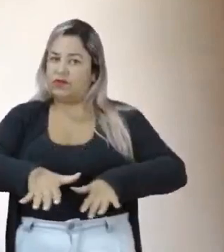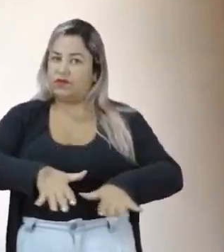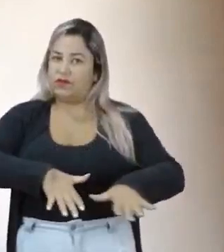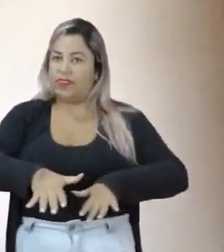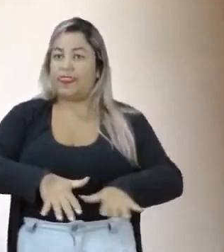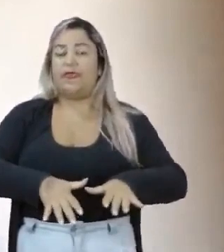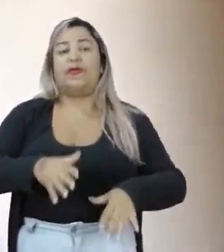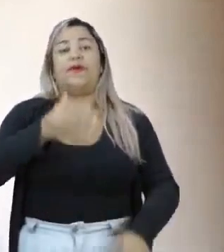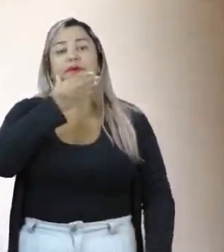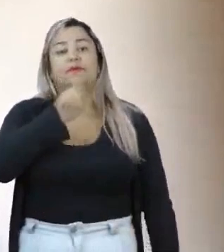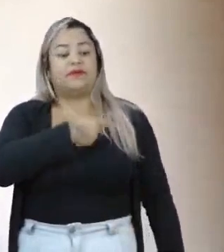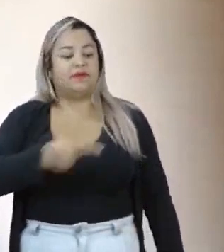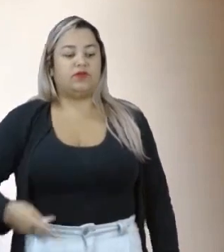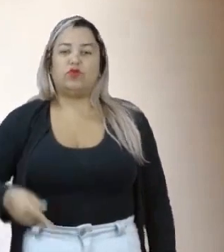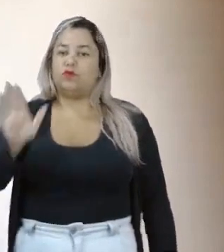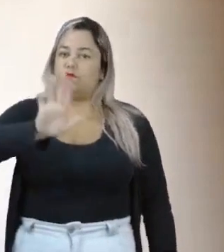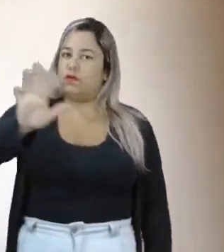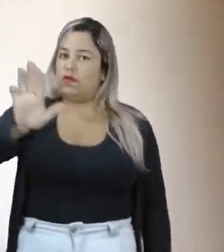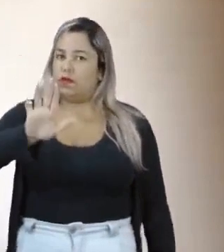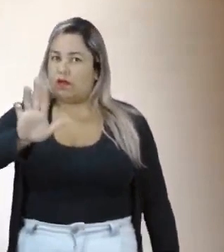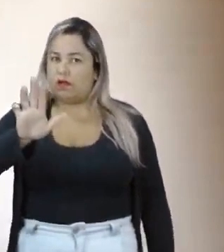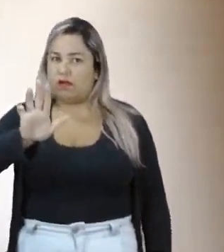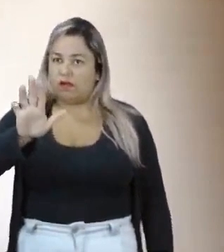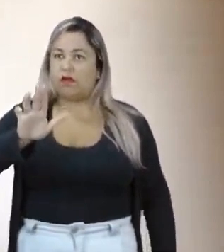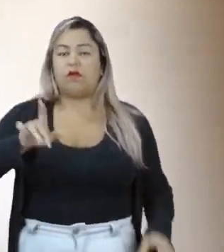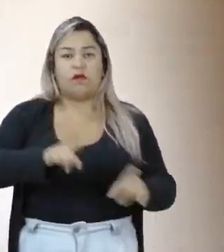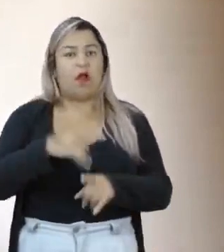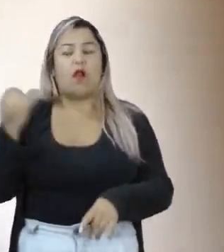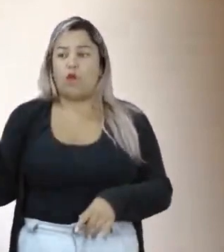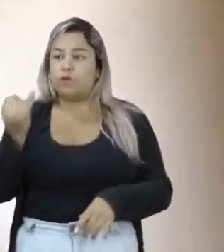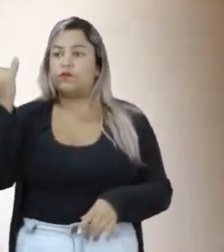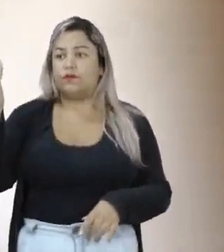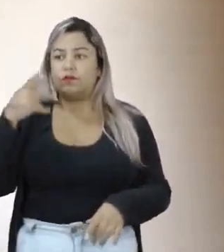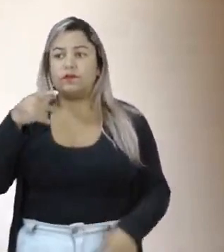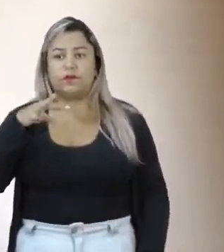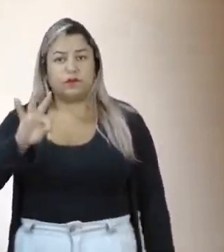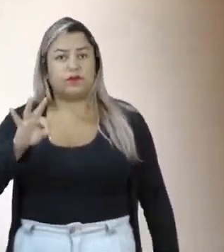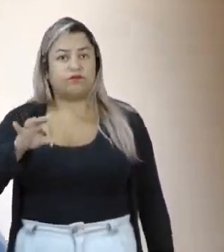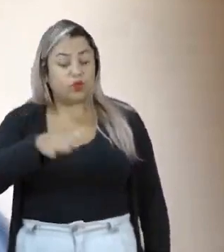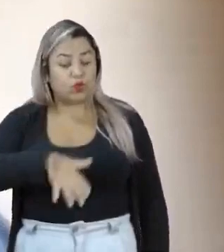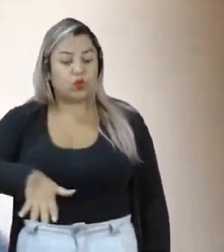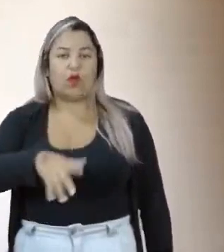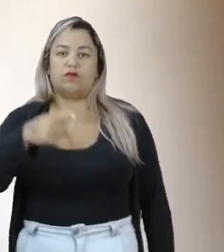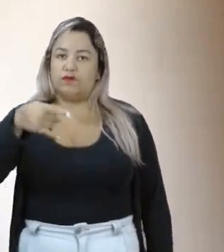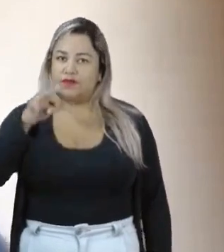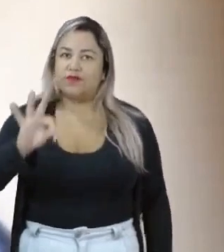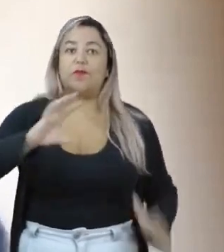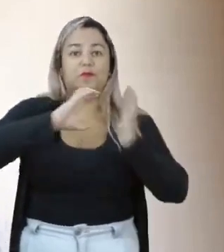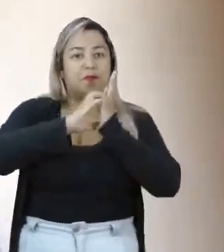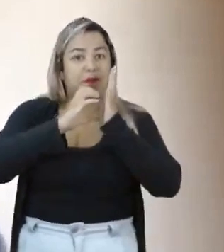O presidente Lula é uma liderança fundamental na construção do PT e nós, PT, somos um